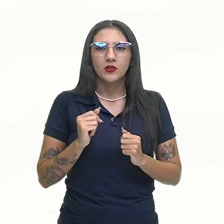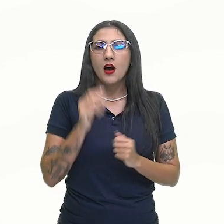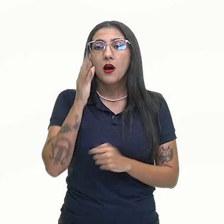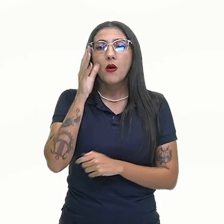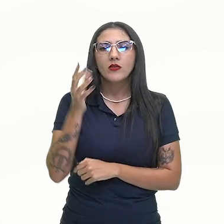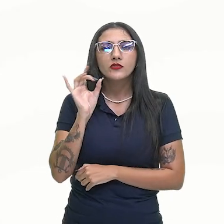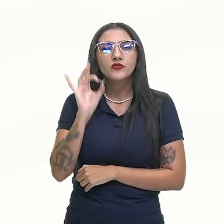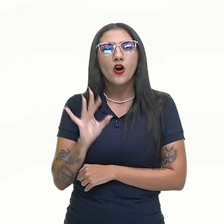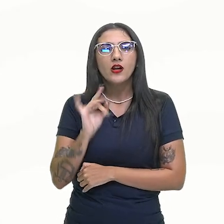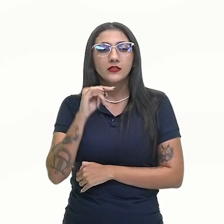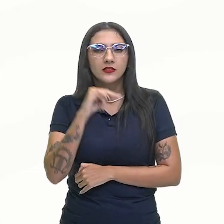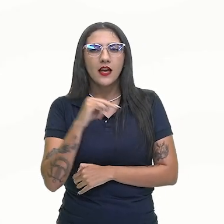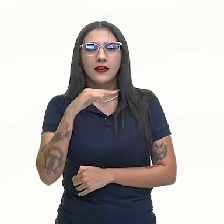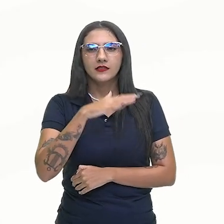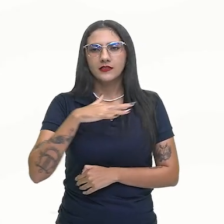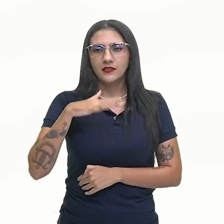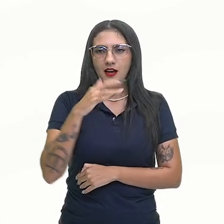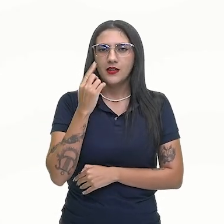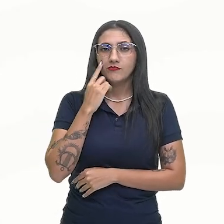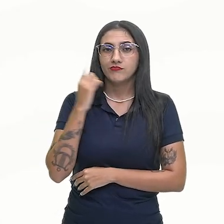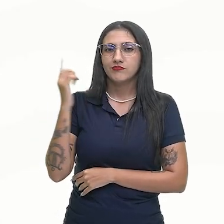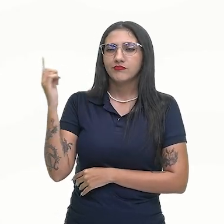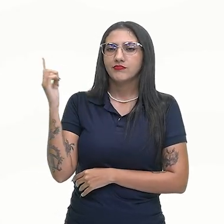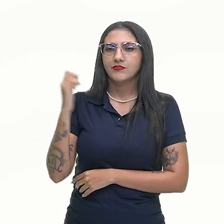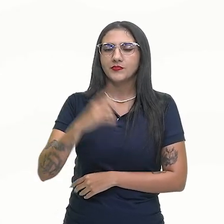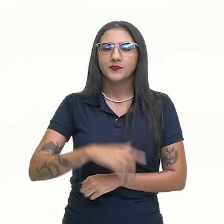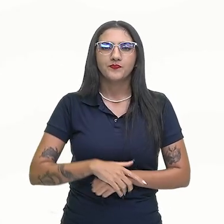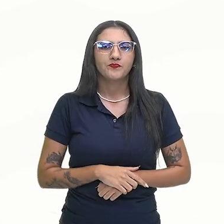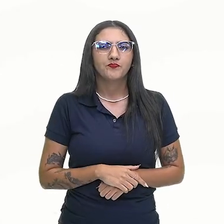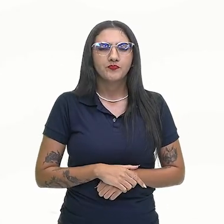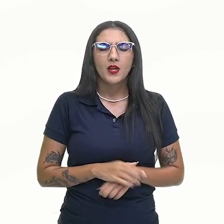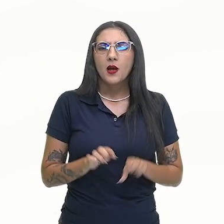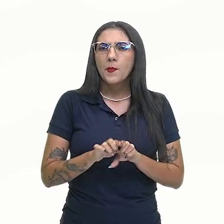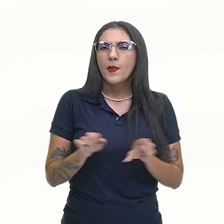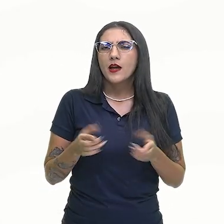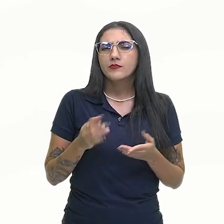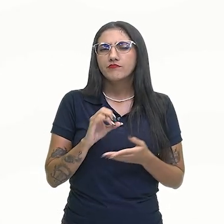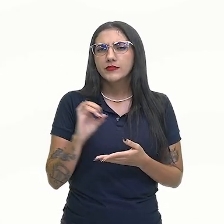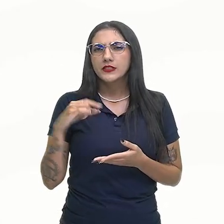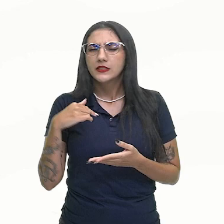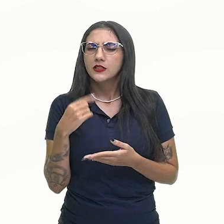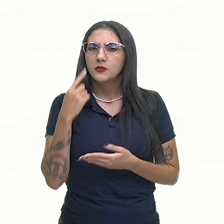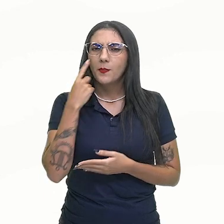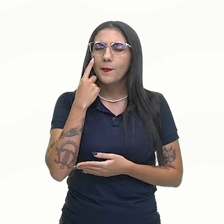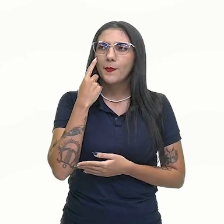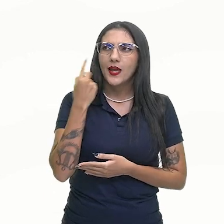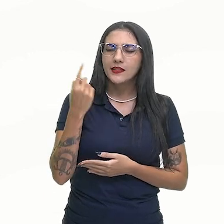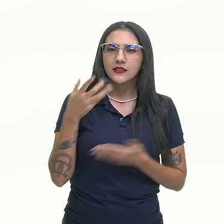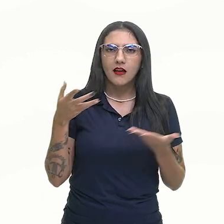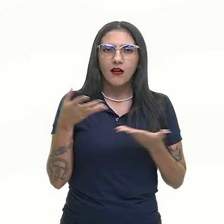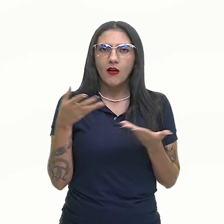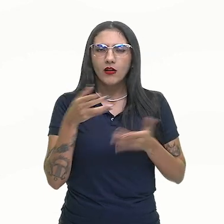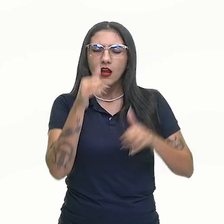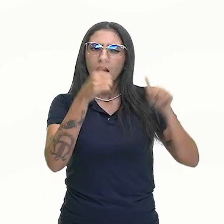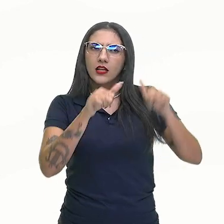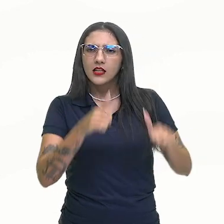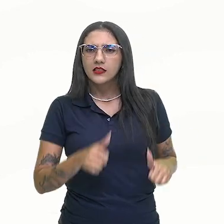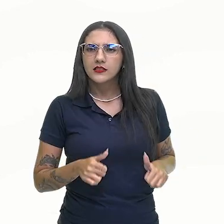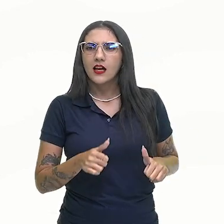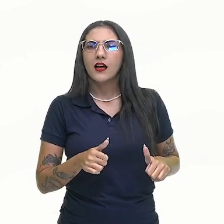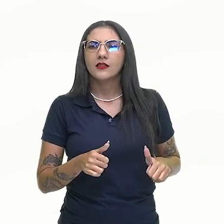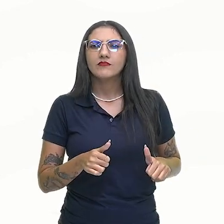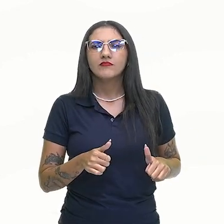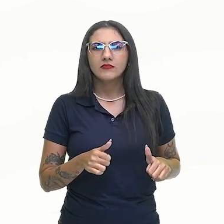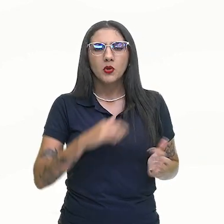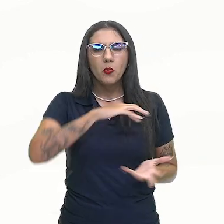aí, nessa parte aí do nosso planeta. E se a gente for parar para pensar, quando a gente olha a magnitude do nosso planeta, é uma